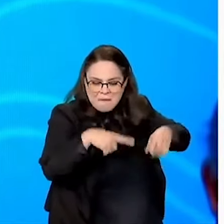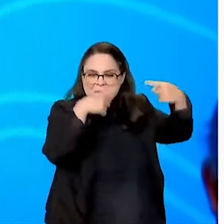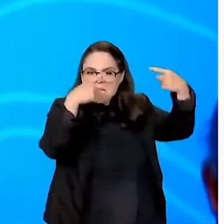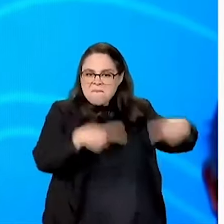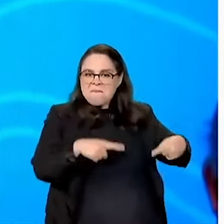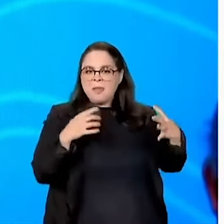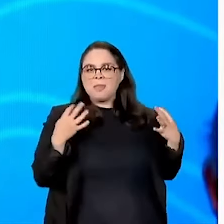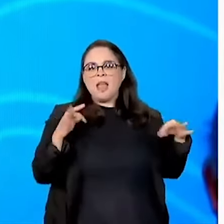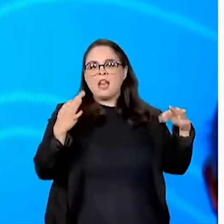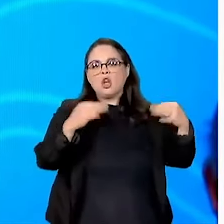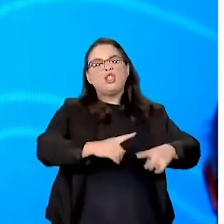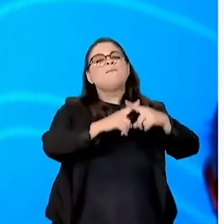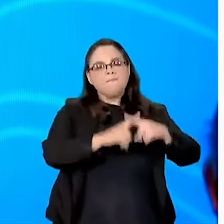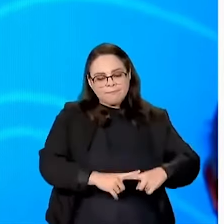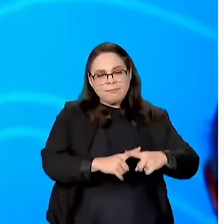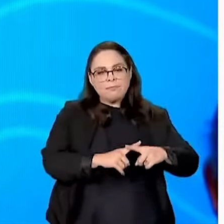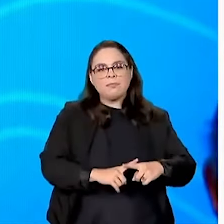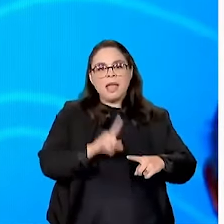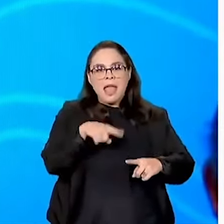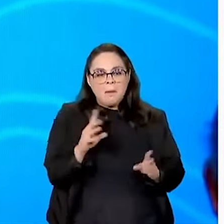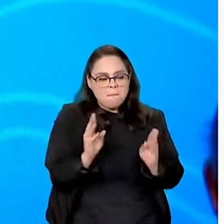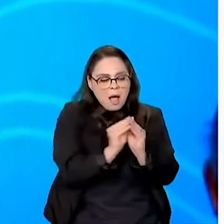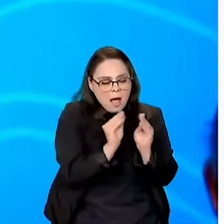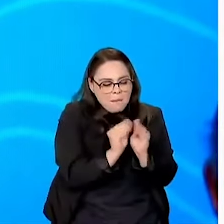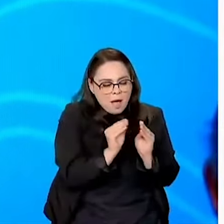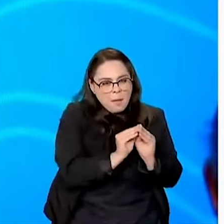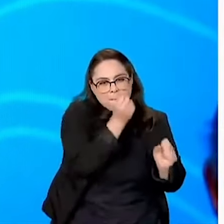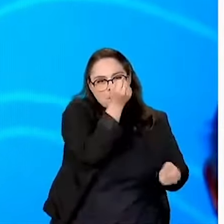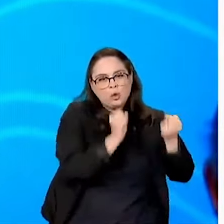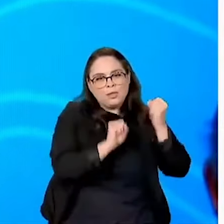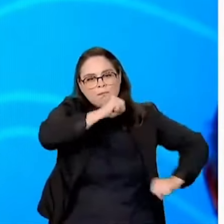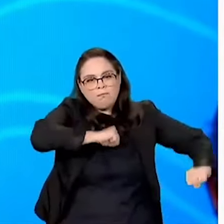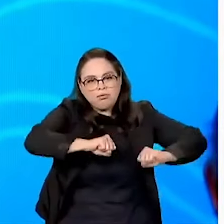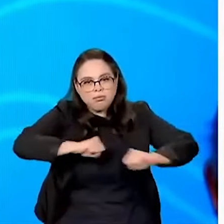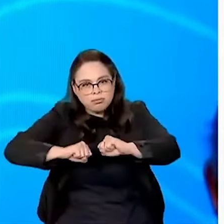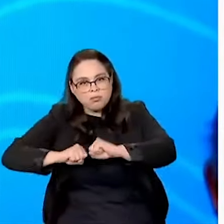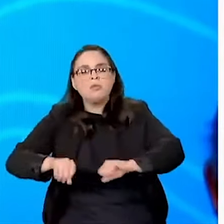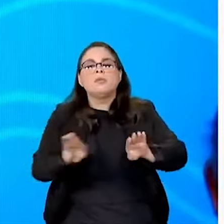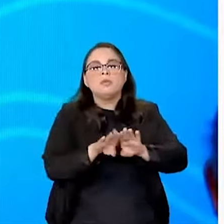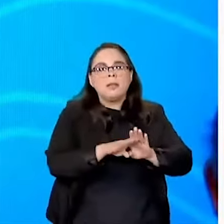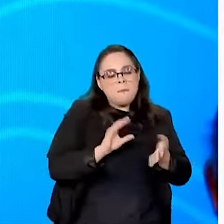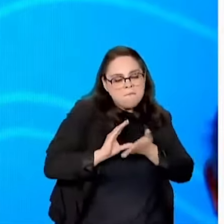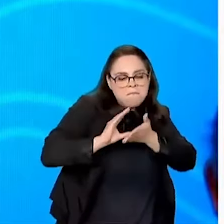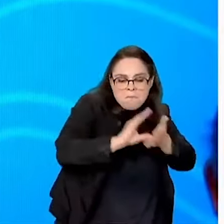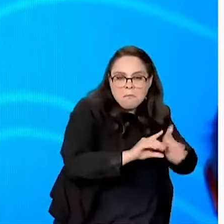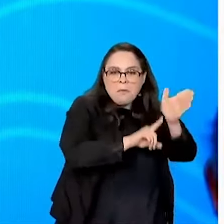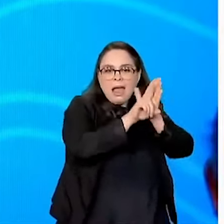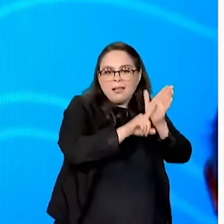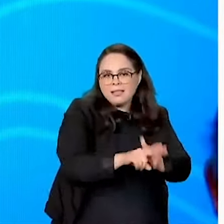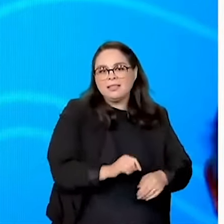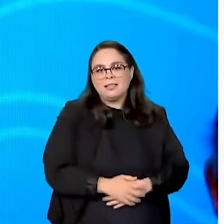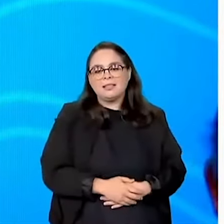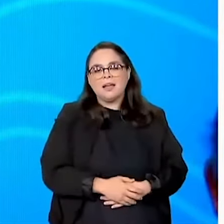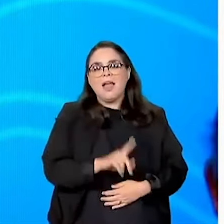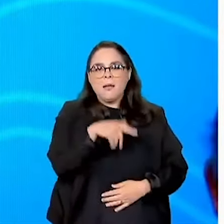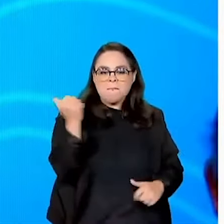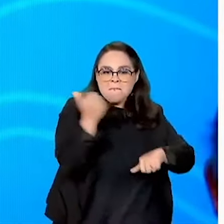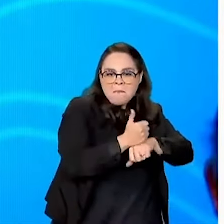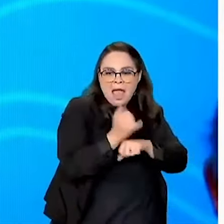competitividade tecnológica, é adensamento das cadeias produtivas, é investimento em pesquisa, é substituição